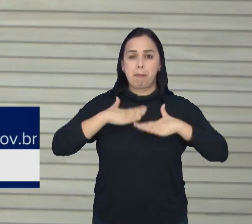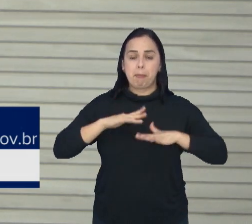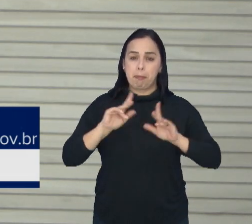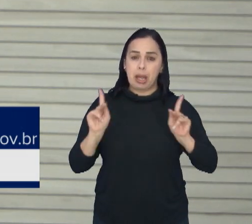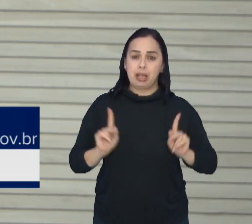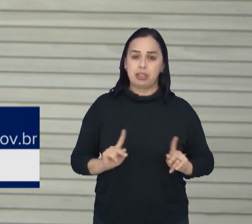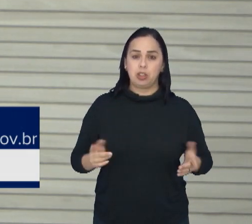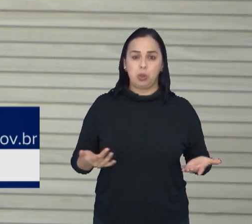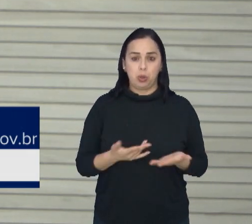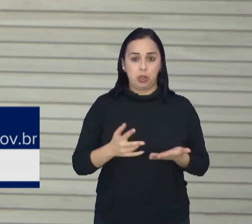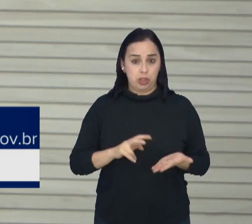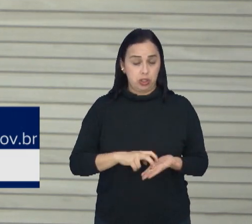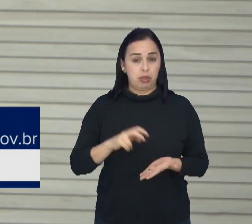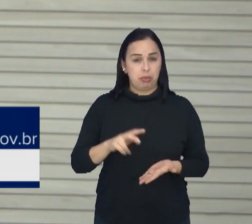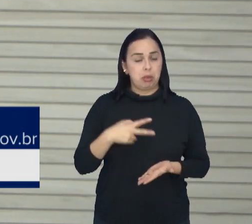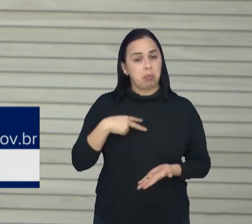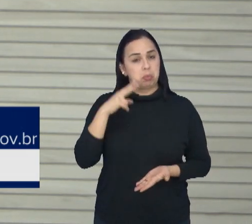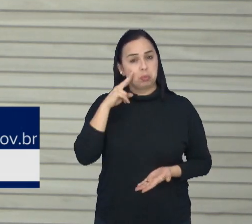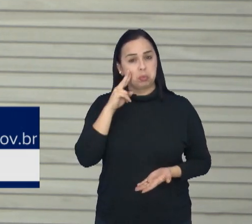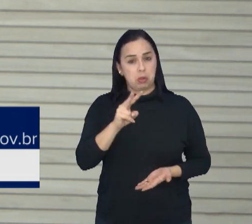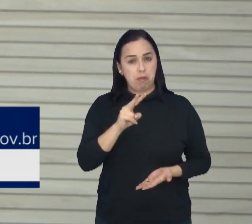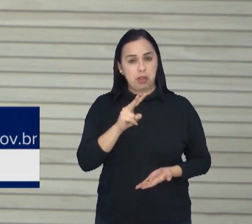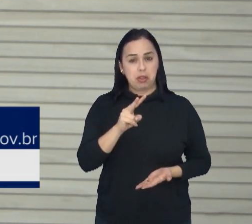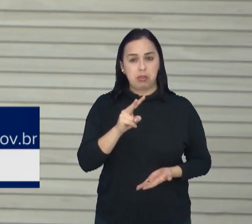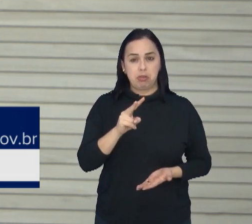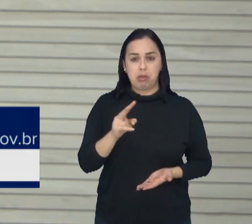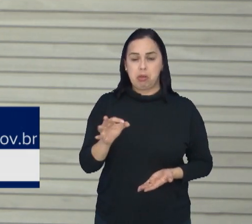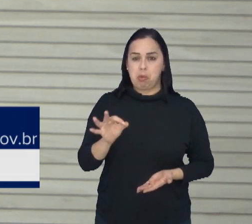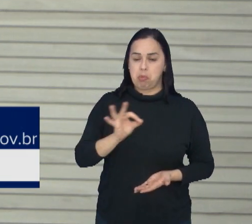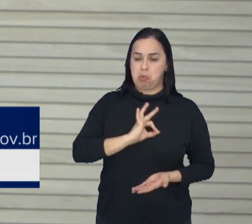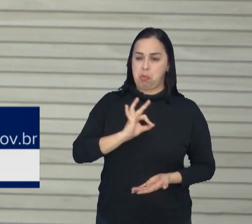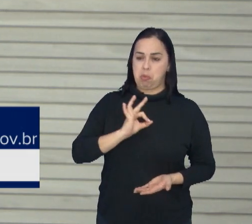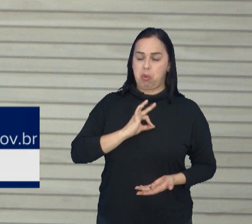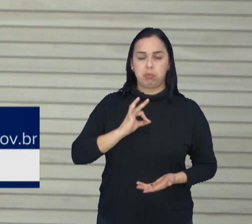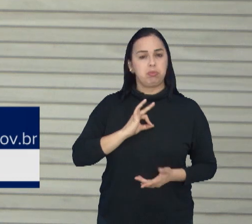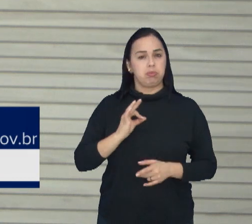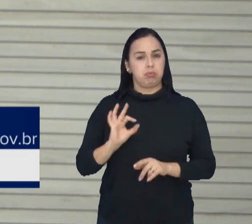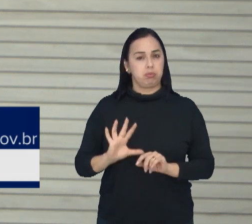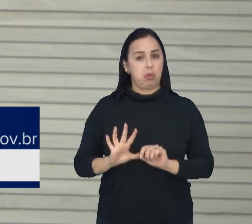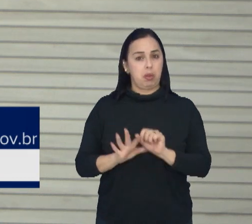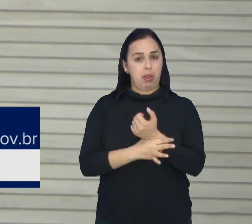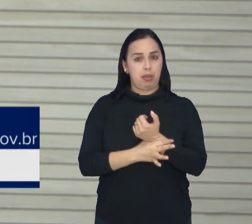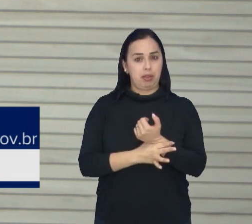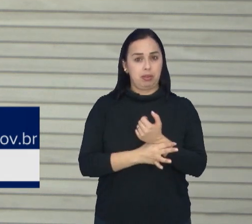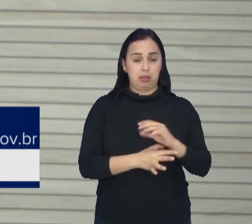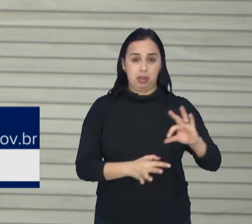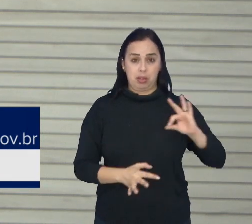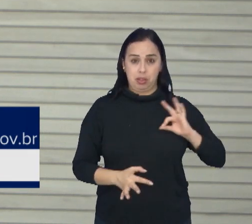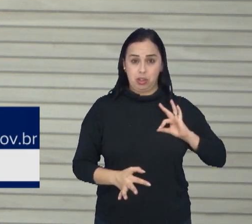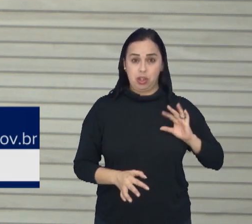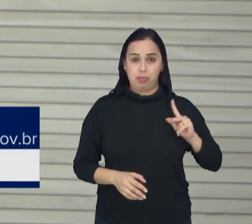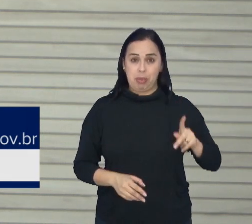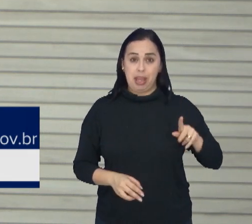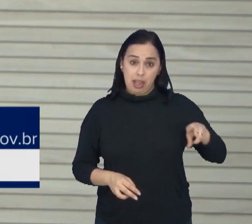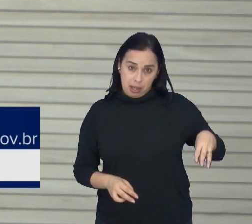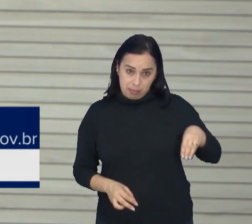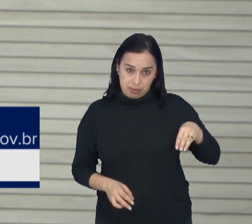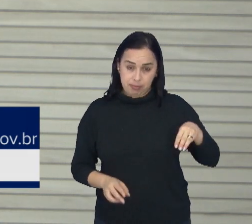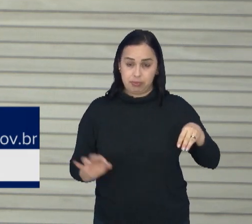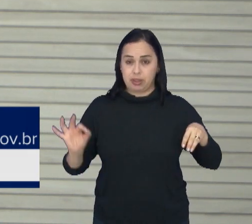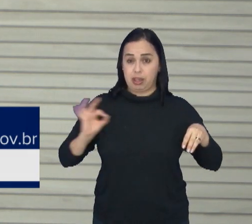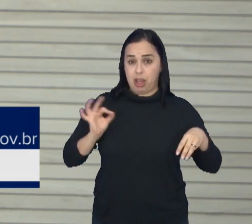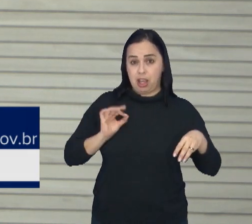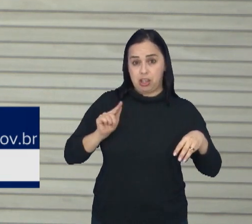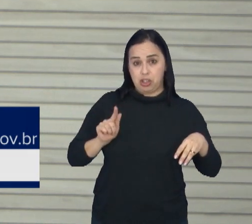Então, na manhã de hoje foi muito bacana ver todas as nossas forças de segurança. tanto a Polícia Militar, a